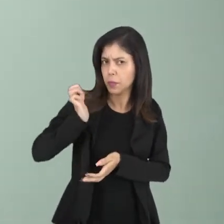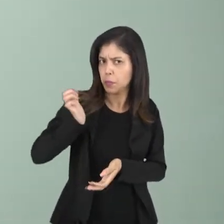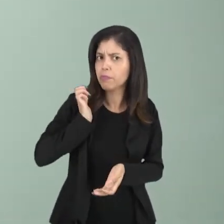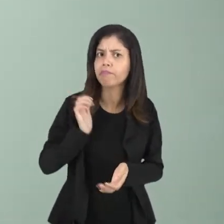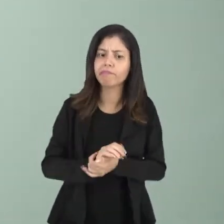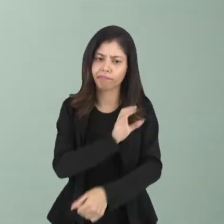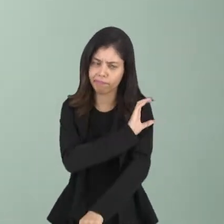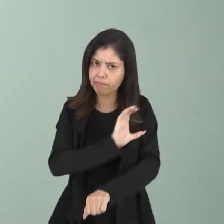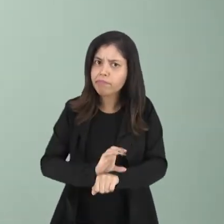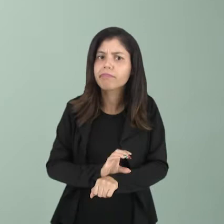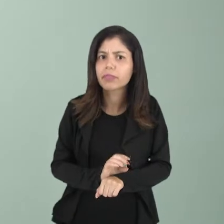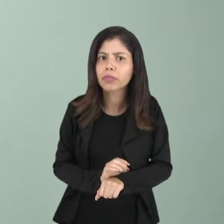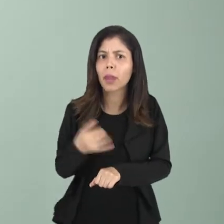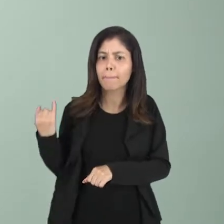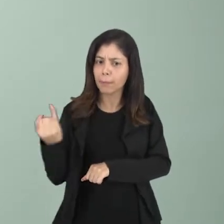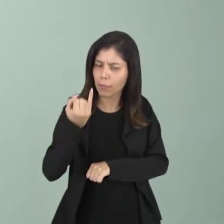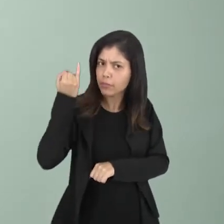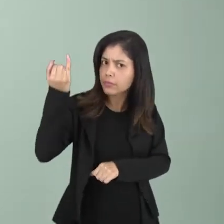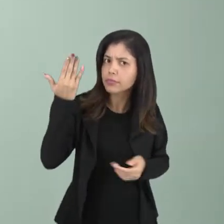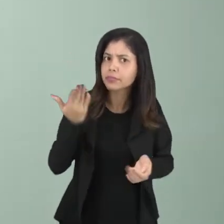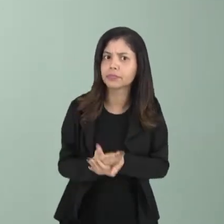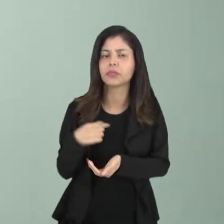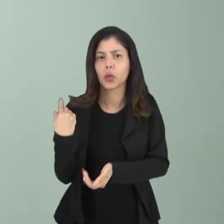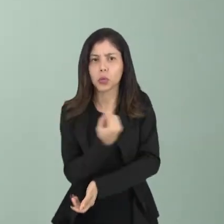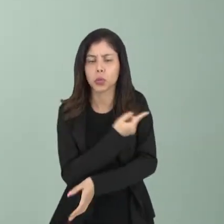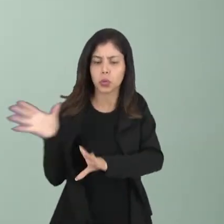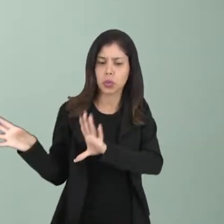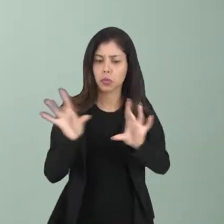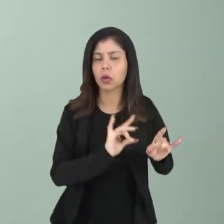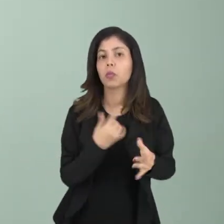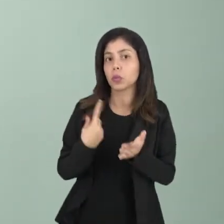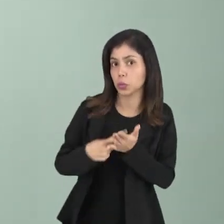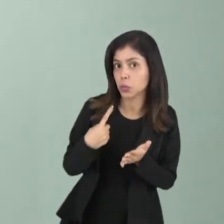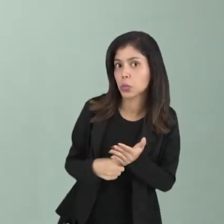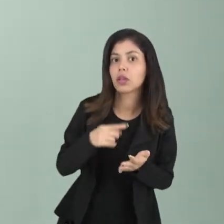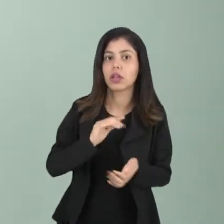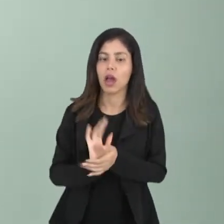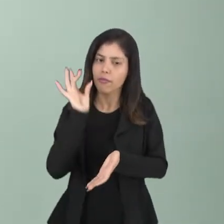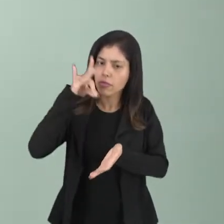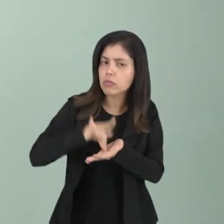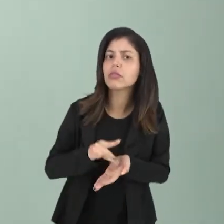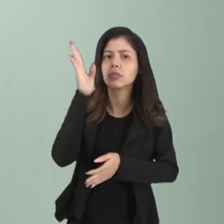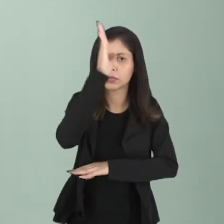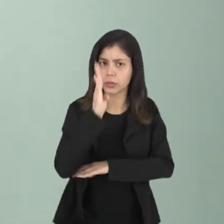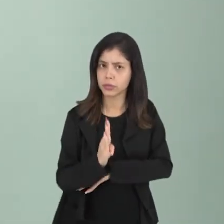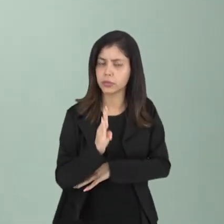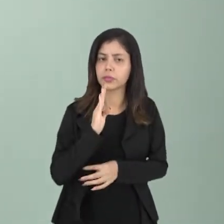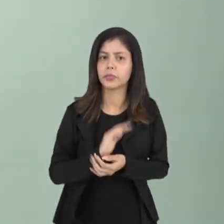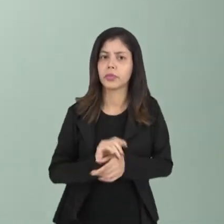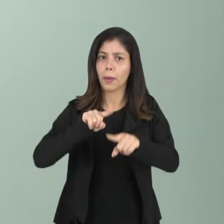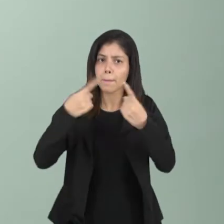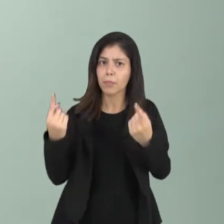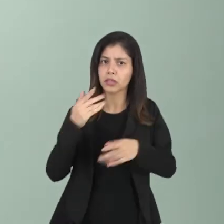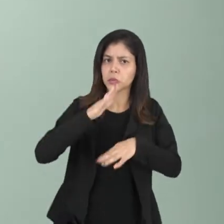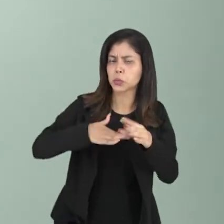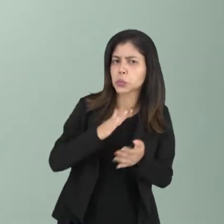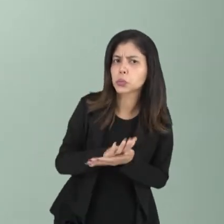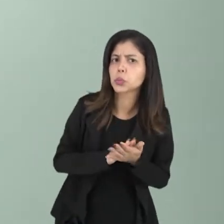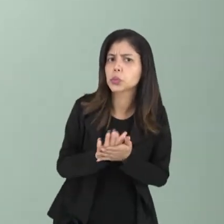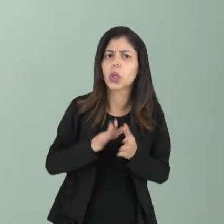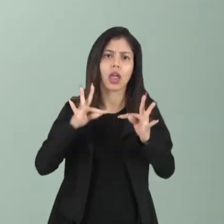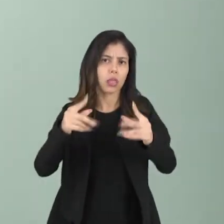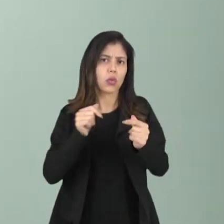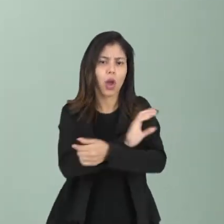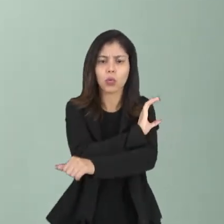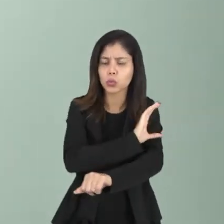ricas culturalmente, principalmente quando nós levamos em consideração a realidade brasileira. Mas nem tudo aquilo